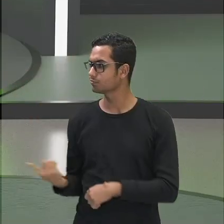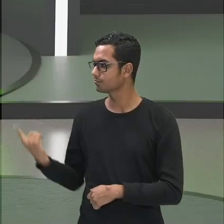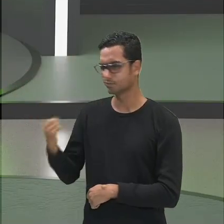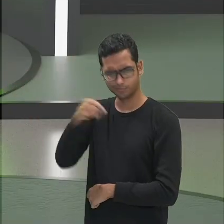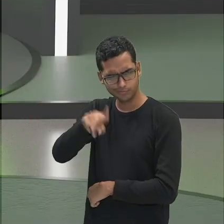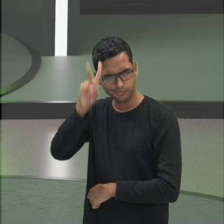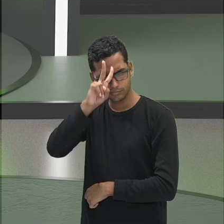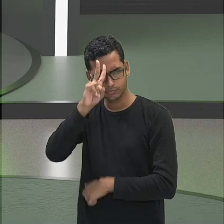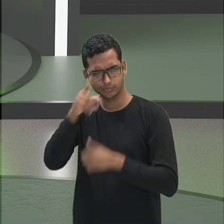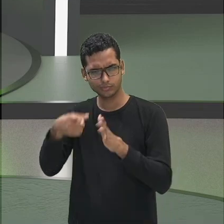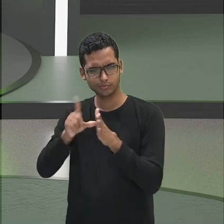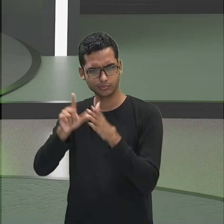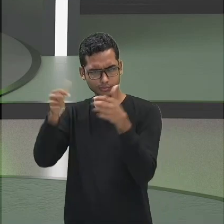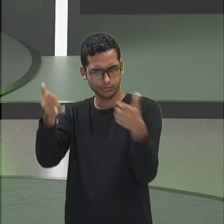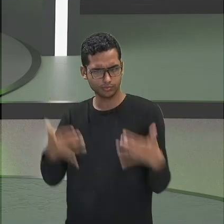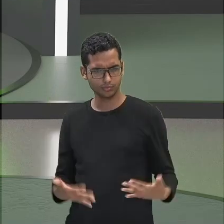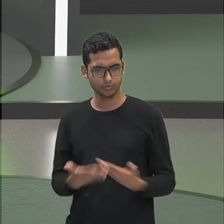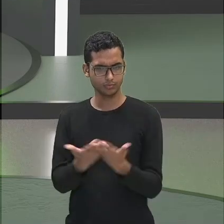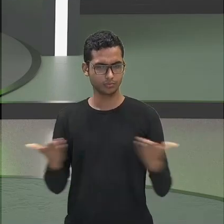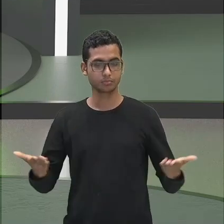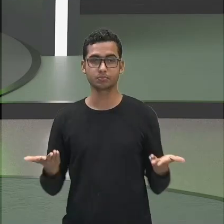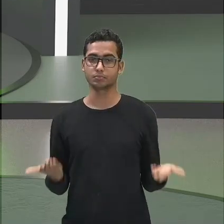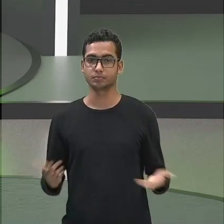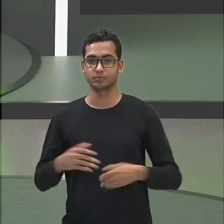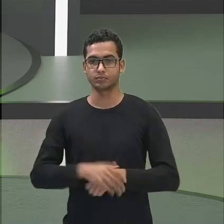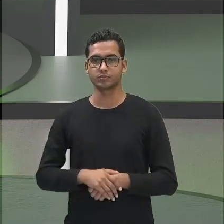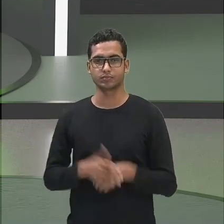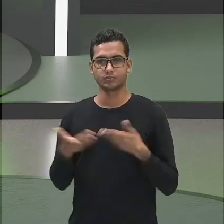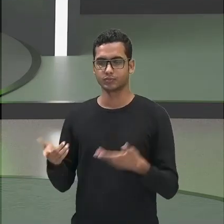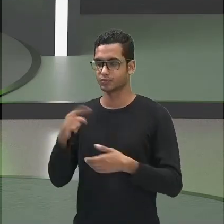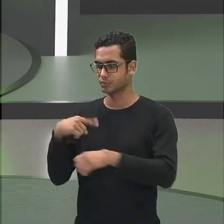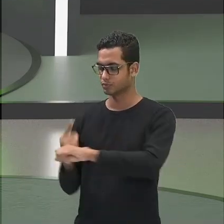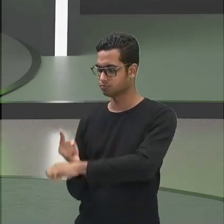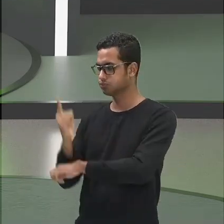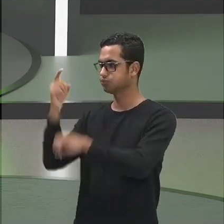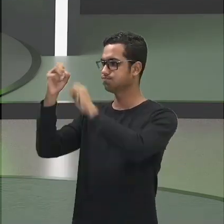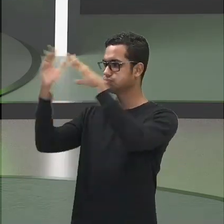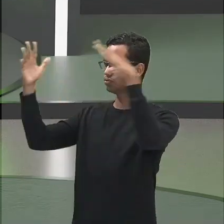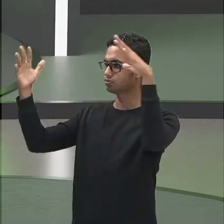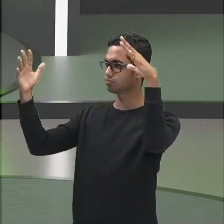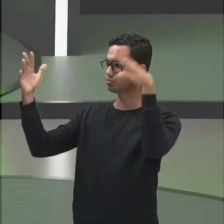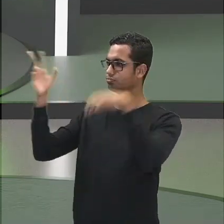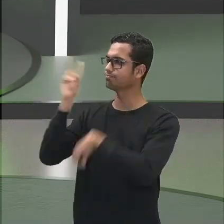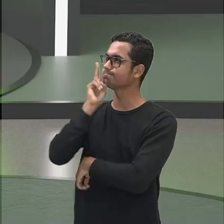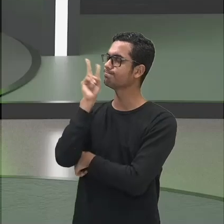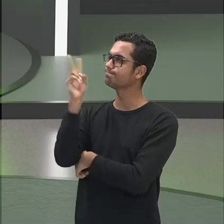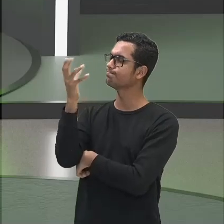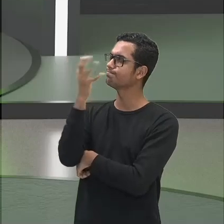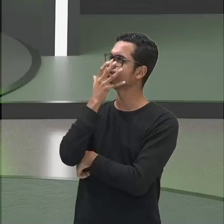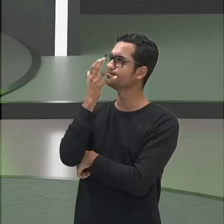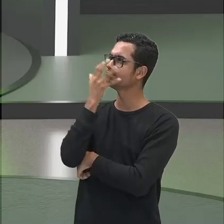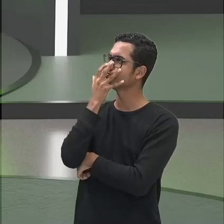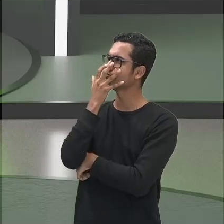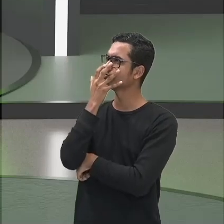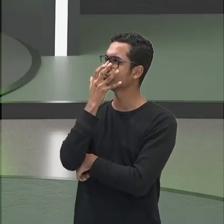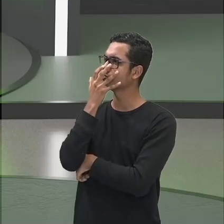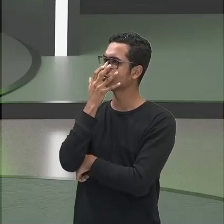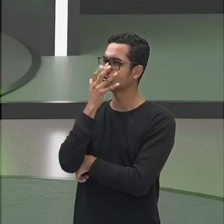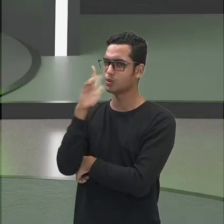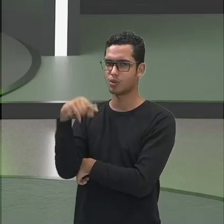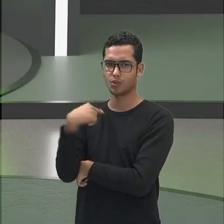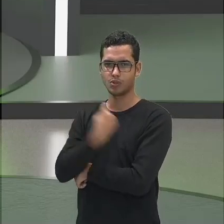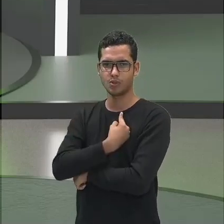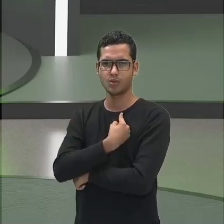pega um fogo de artifício, né? Não acontece nada,